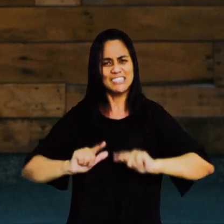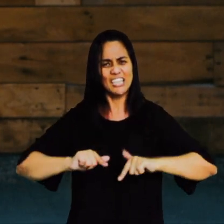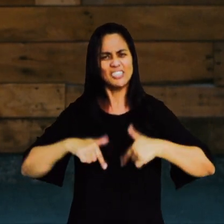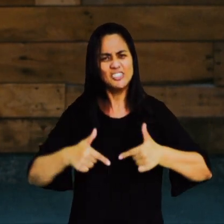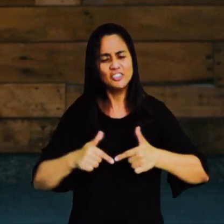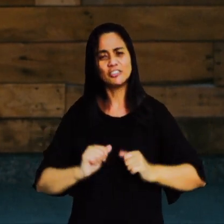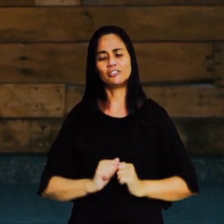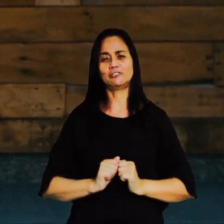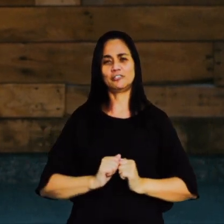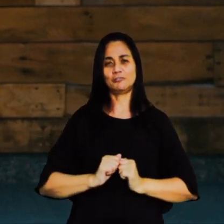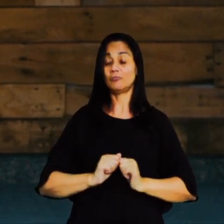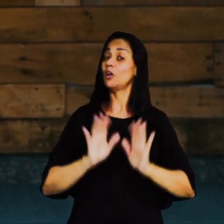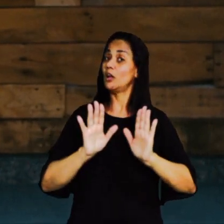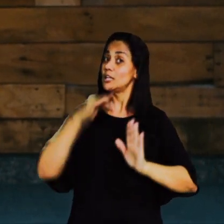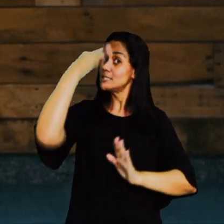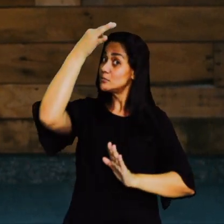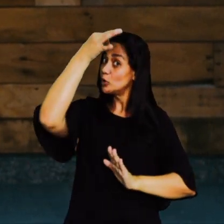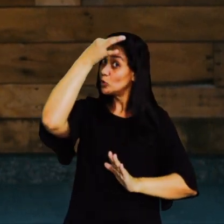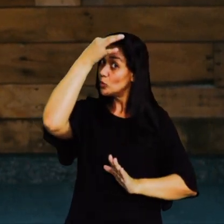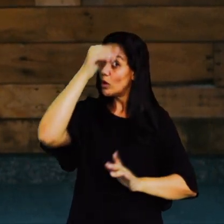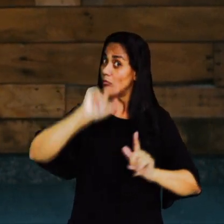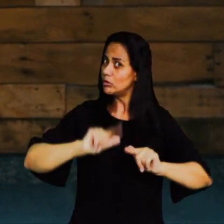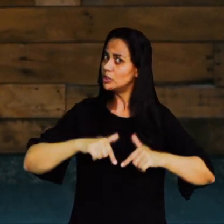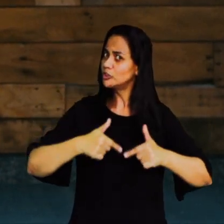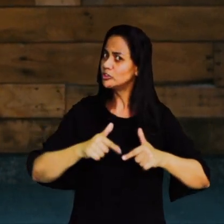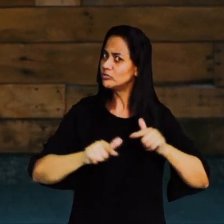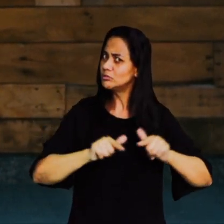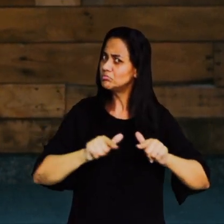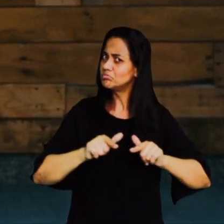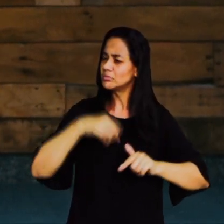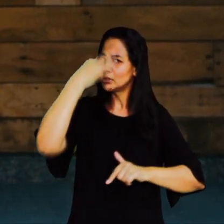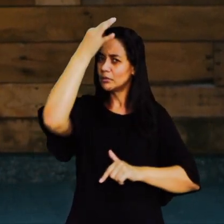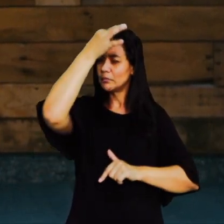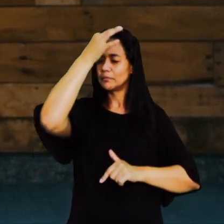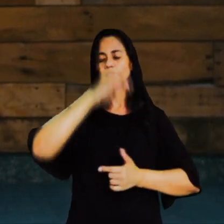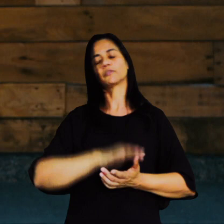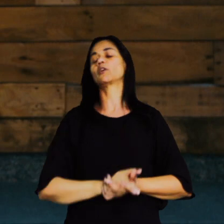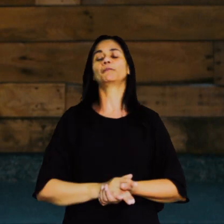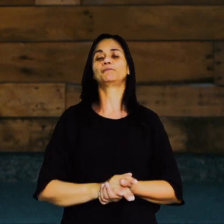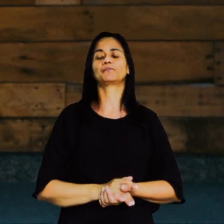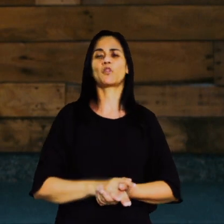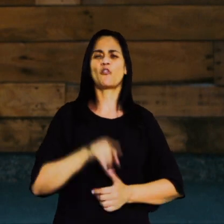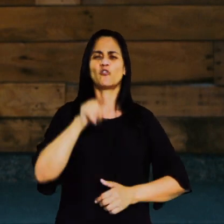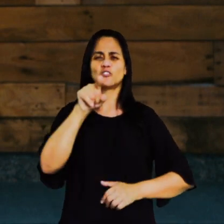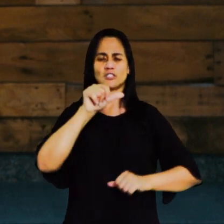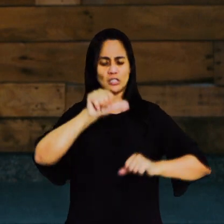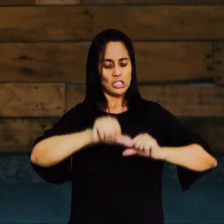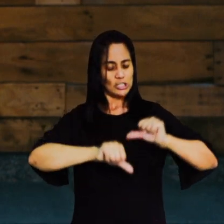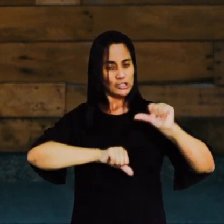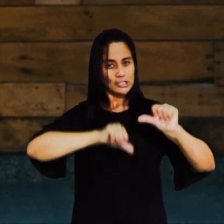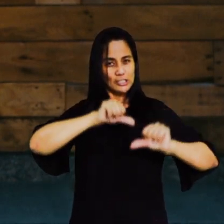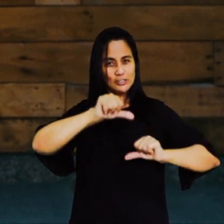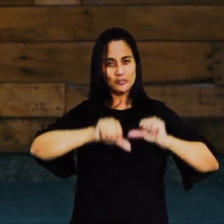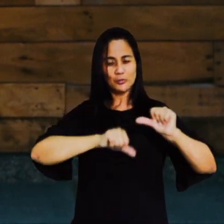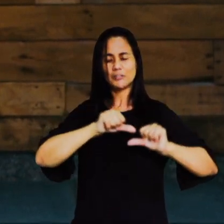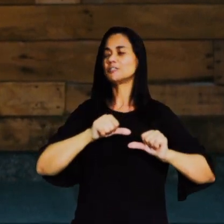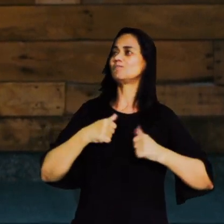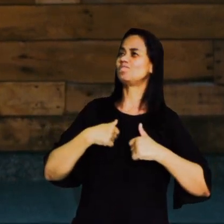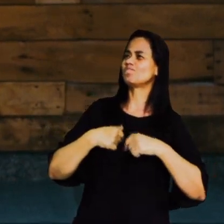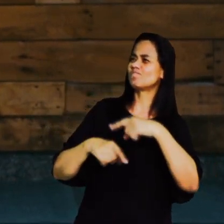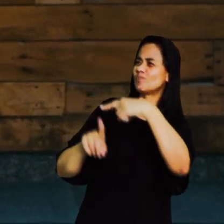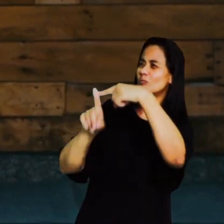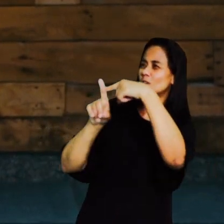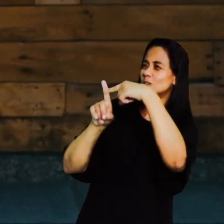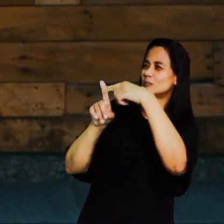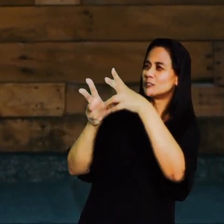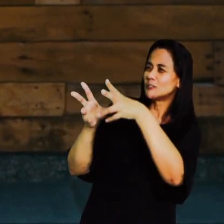falando. O primeiro fruto de uma transformação na cruz, presta atenção, o primeiro fruto